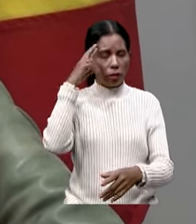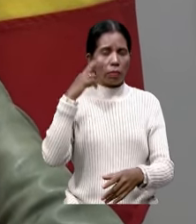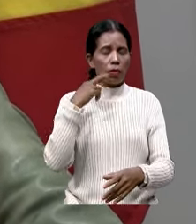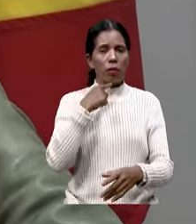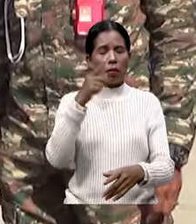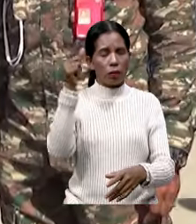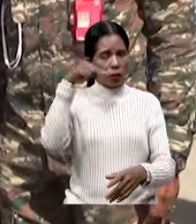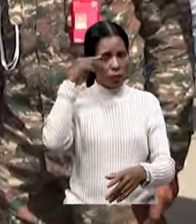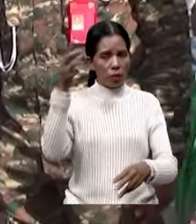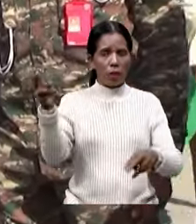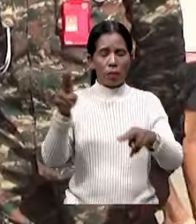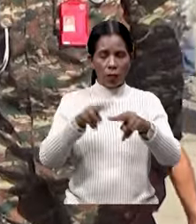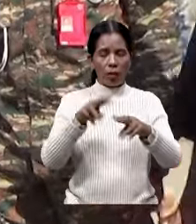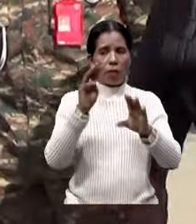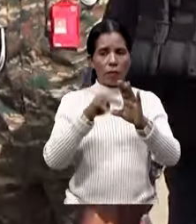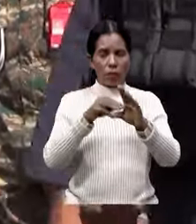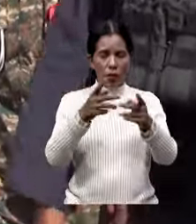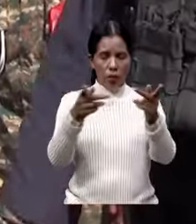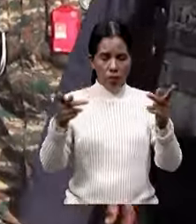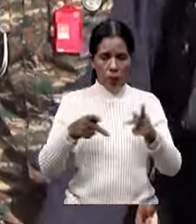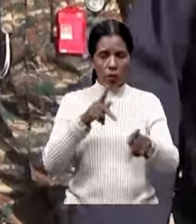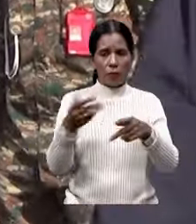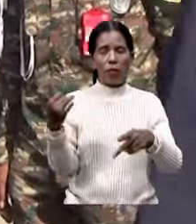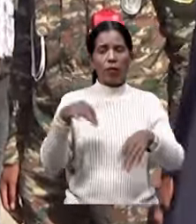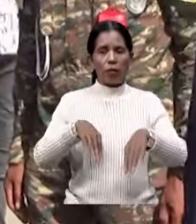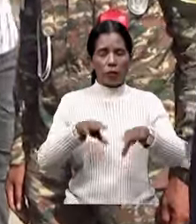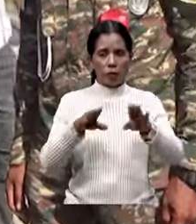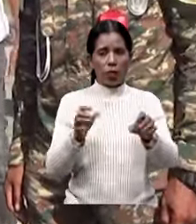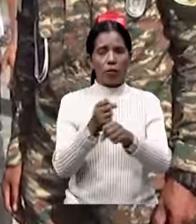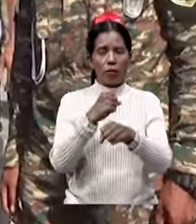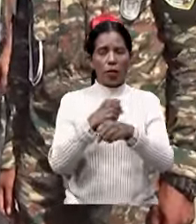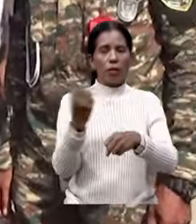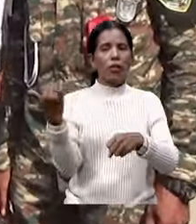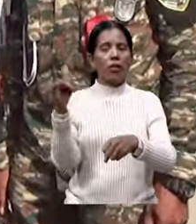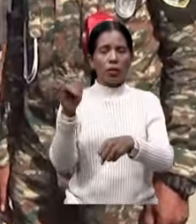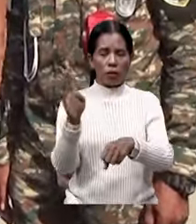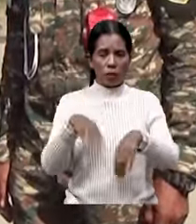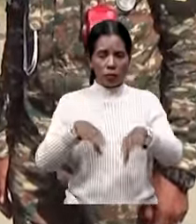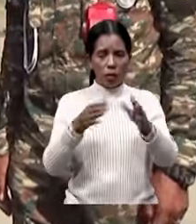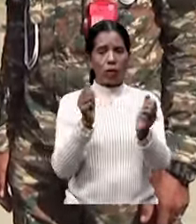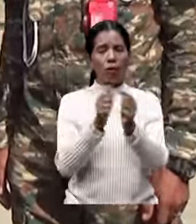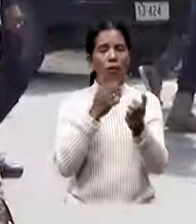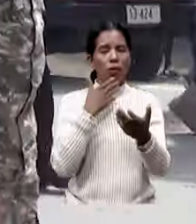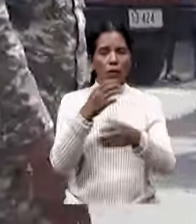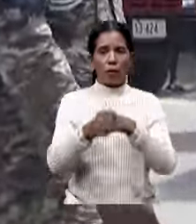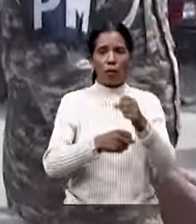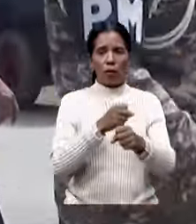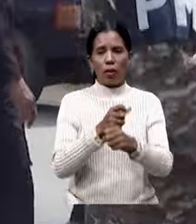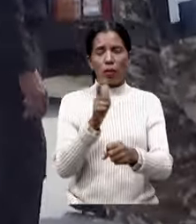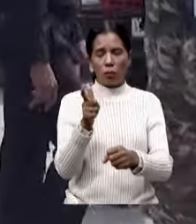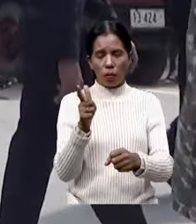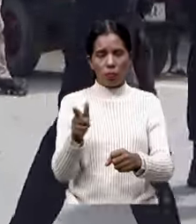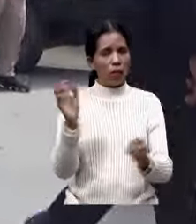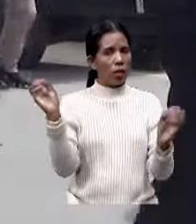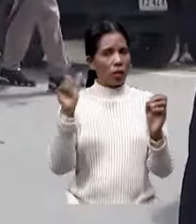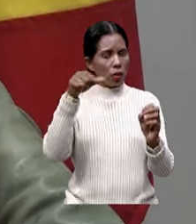aumenta mercado. Não é bela espaço para negociante sira, pode halar o sira no negócio rodiak. Tino Ruanul, Ruan Yelaran, lá é o